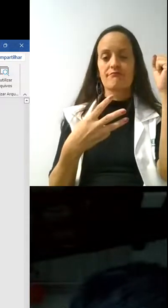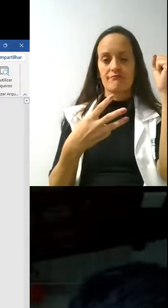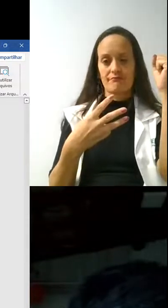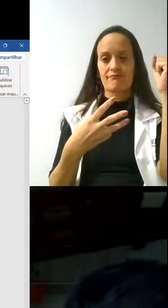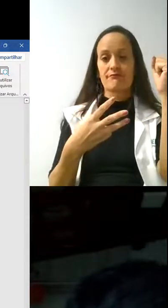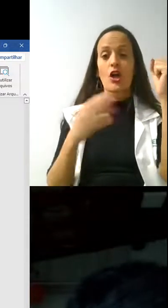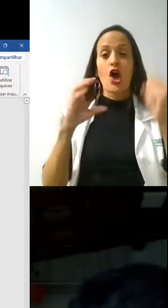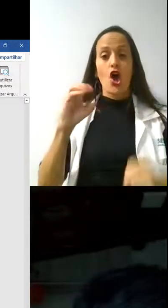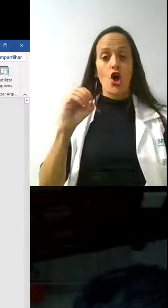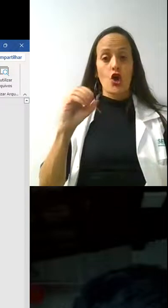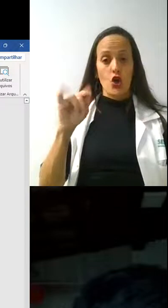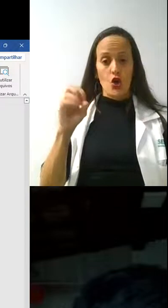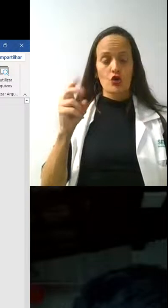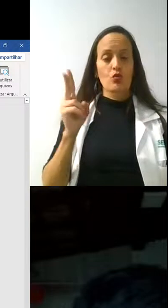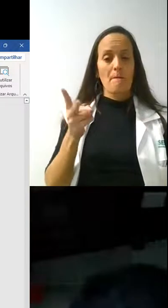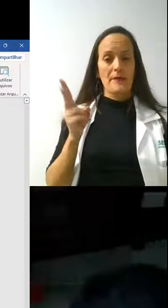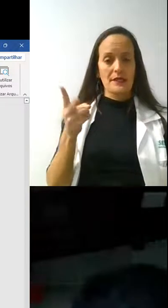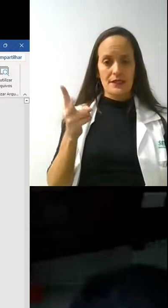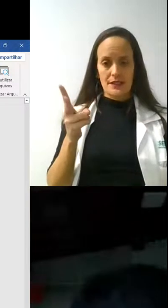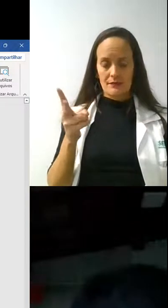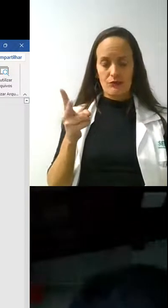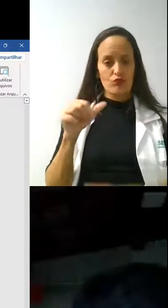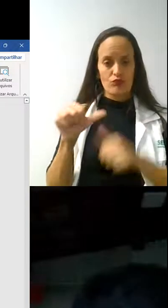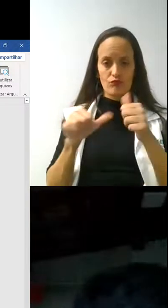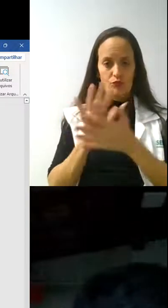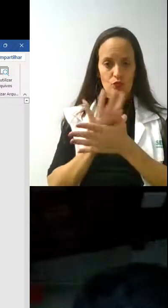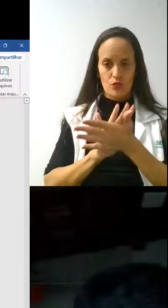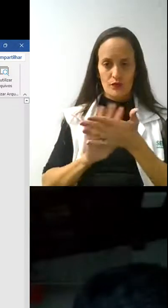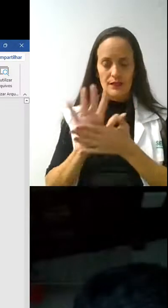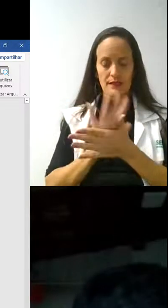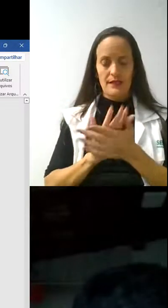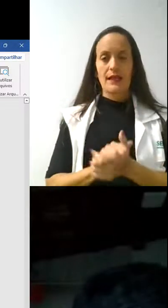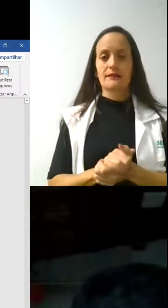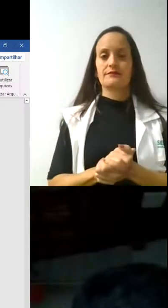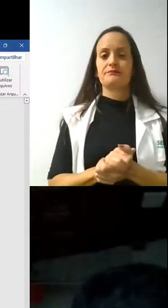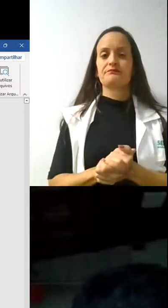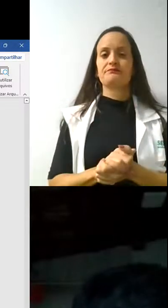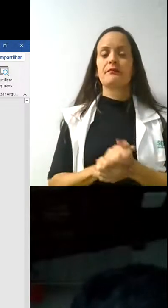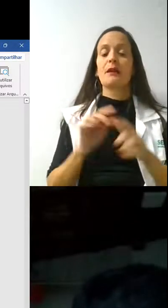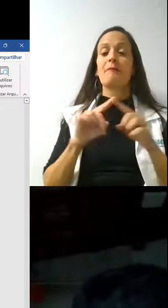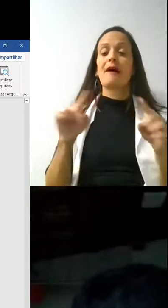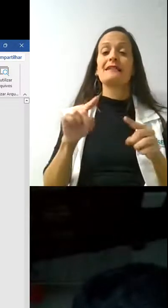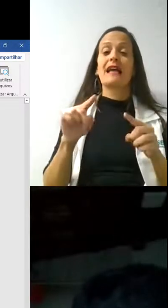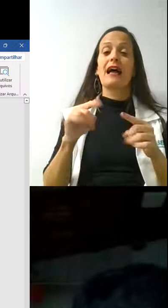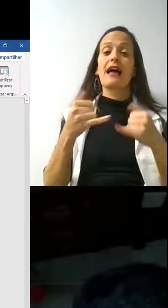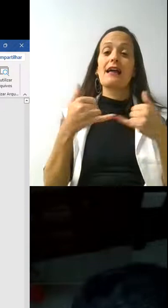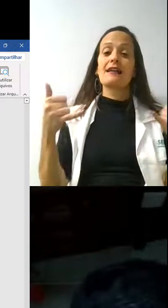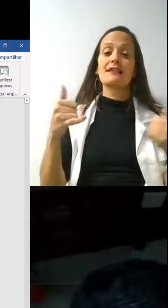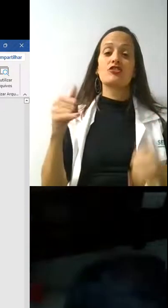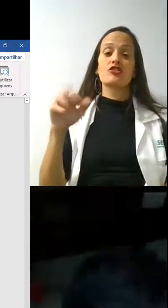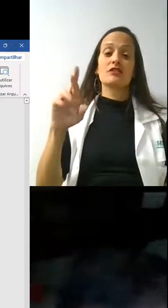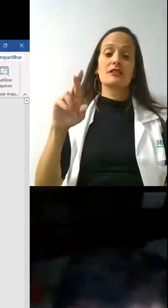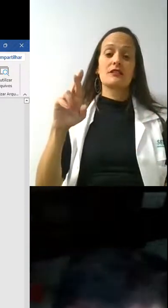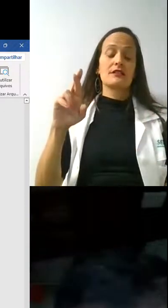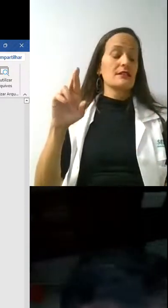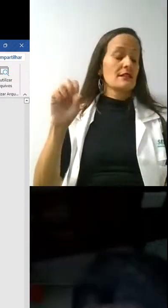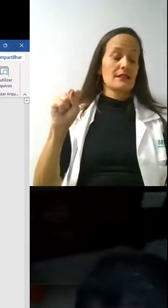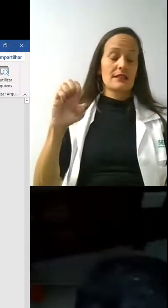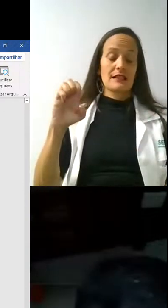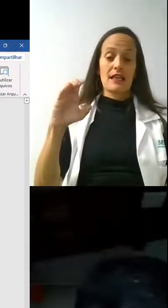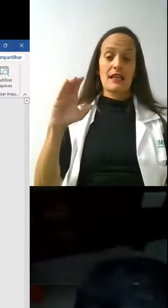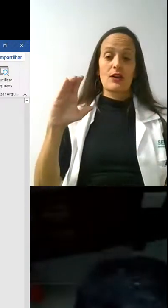dele vai continuar o mesmo, né? Então, e a rede secundária? Ele não fala nada da rede secundária, mas